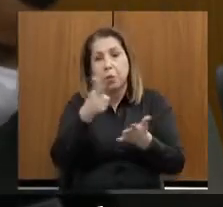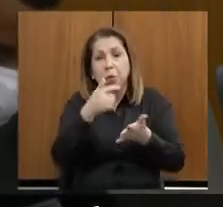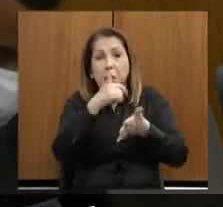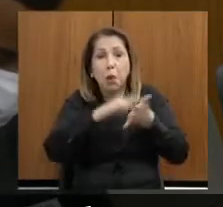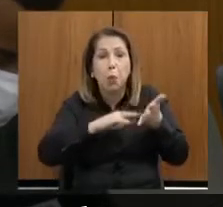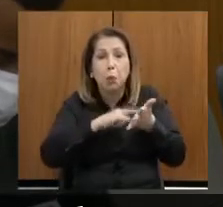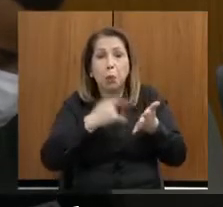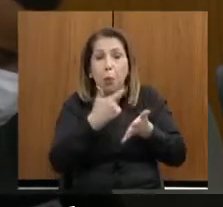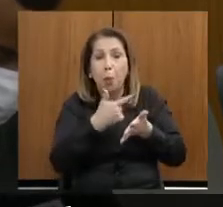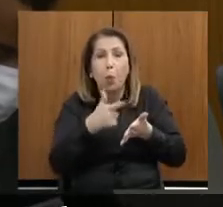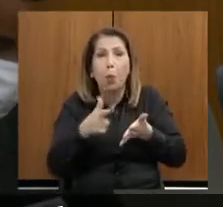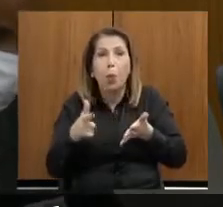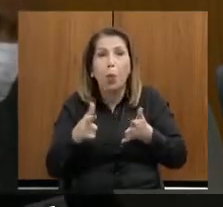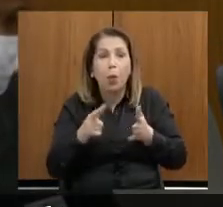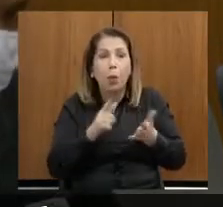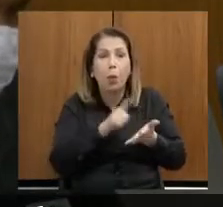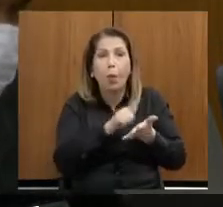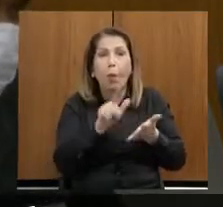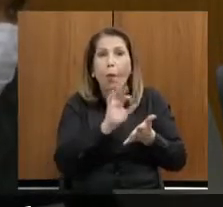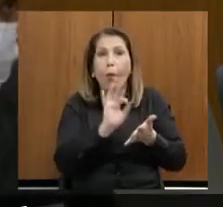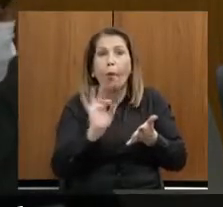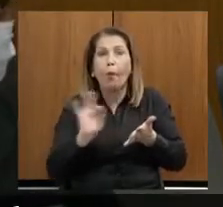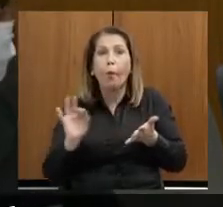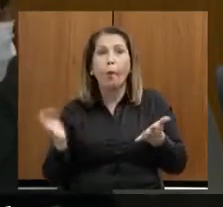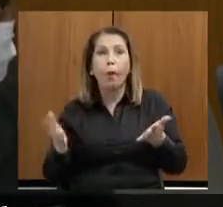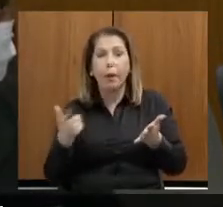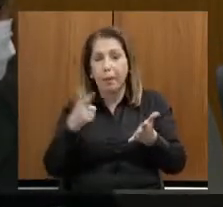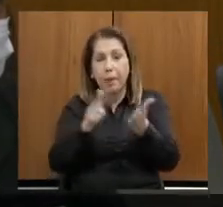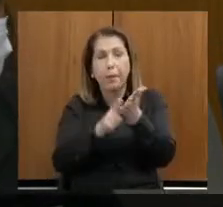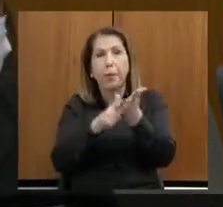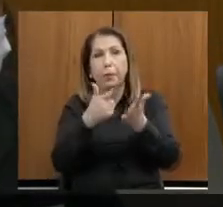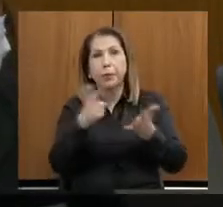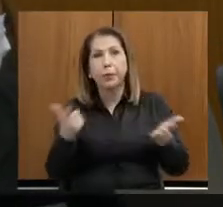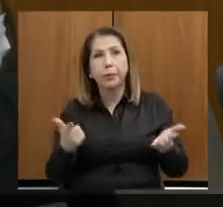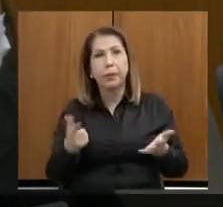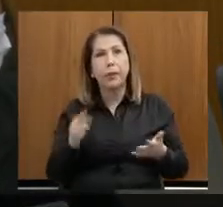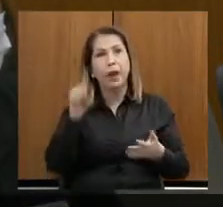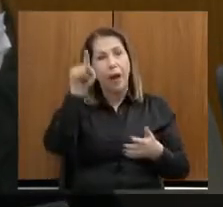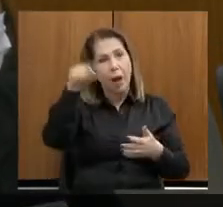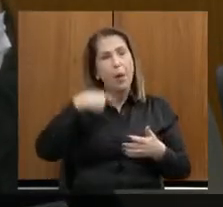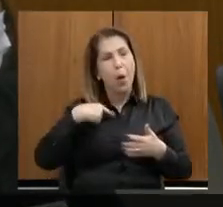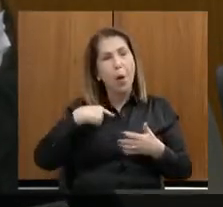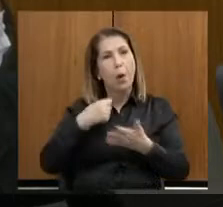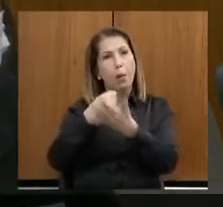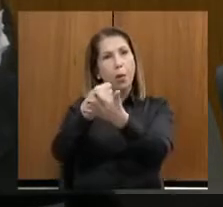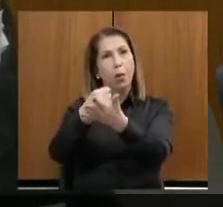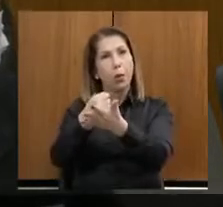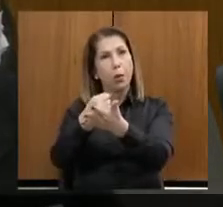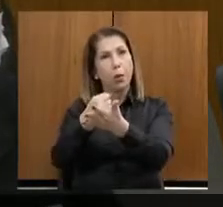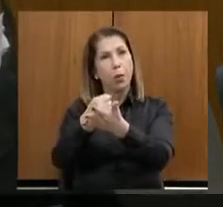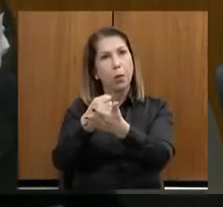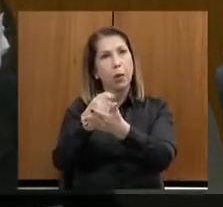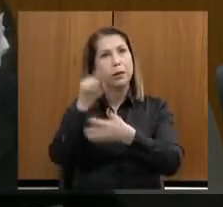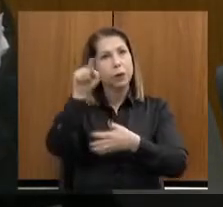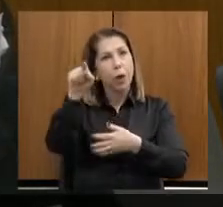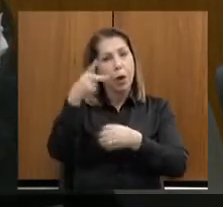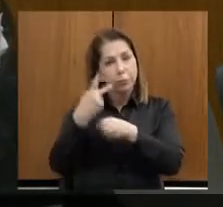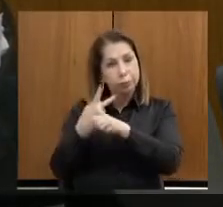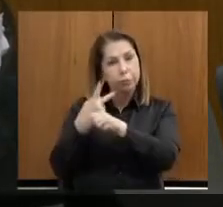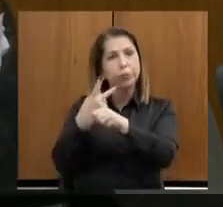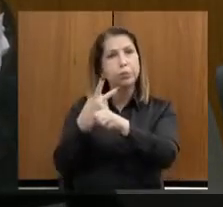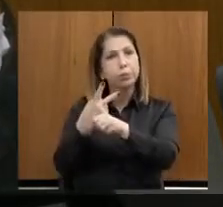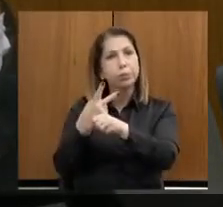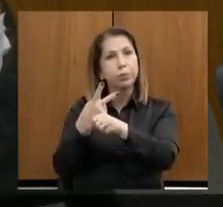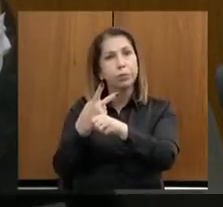tem documento né você não tem papel a senhora tem meu apoio porque a senhora tem buscado